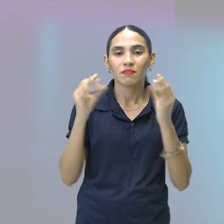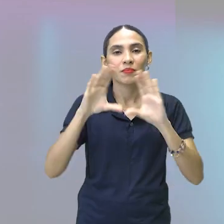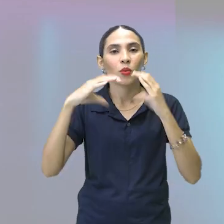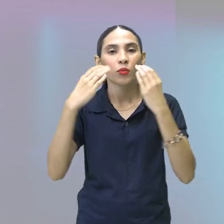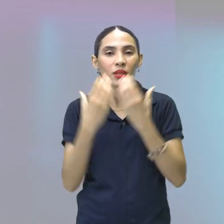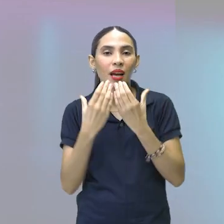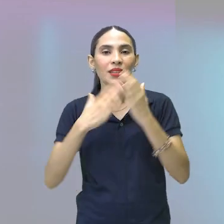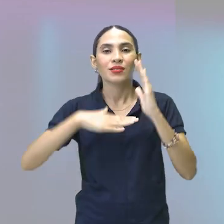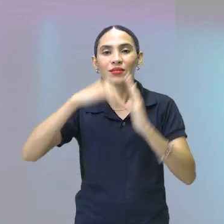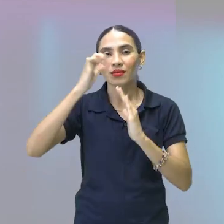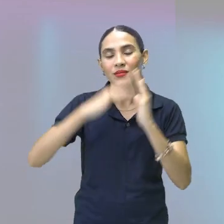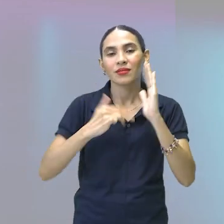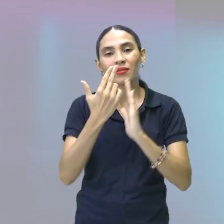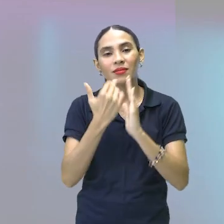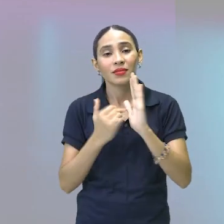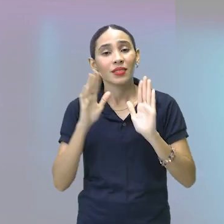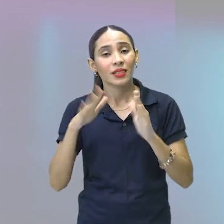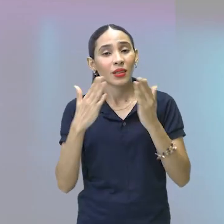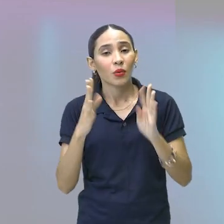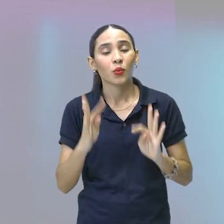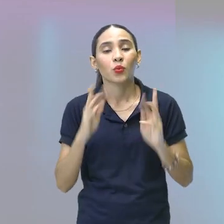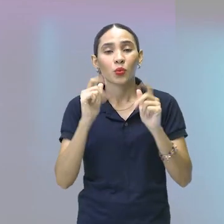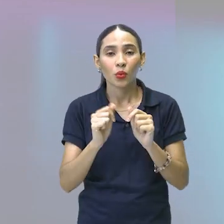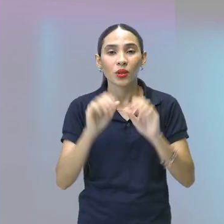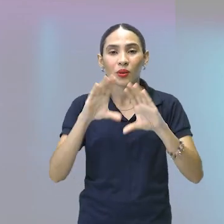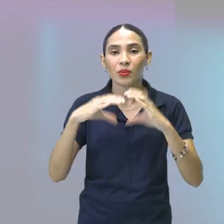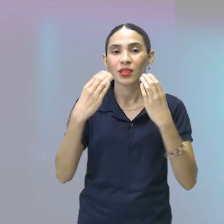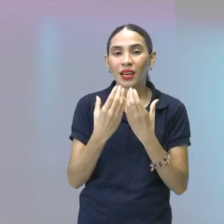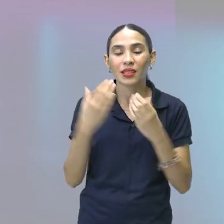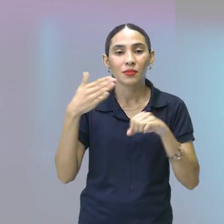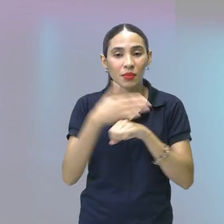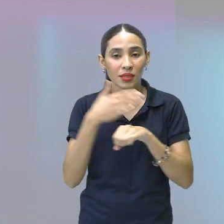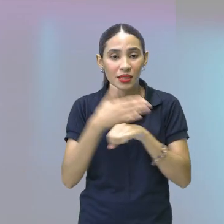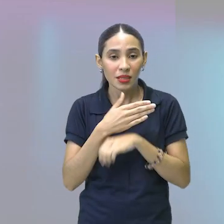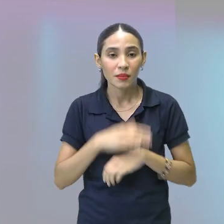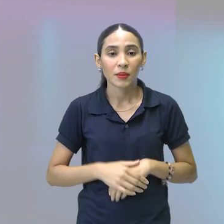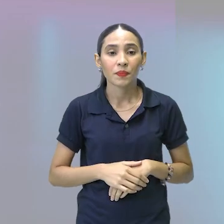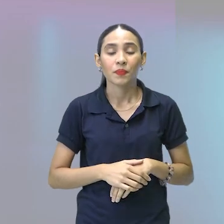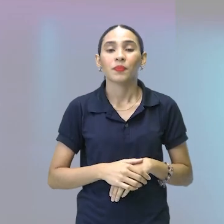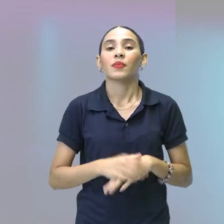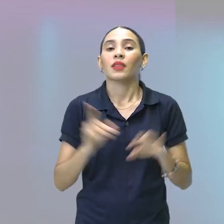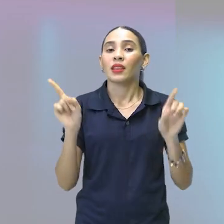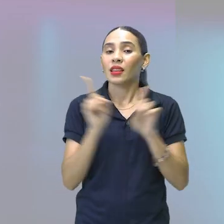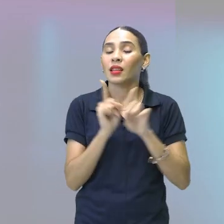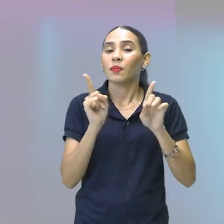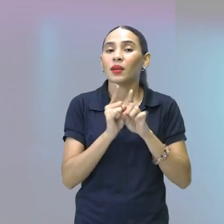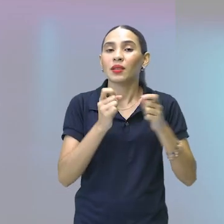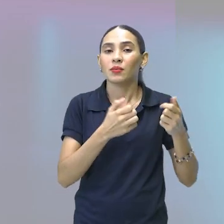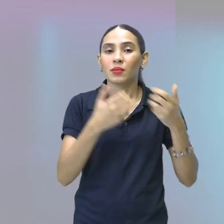aquela comunidade. Então, toda a comunidade participa. Também falamos lá